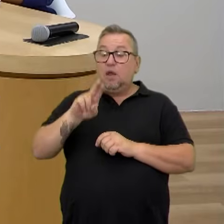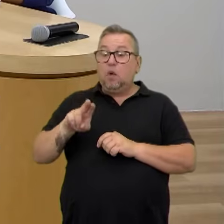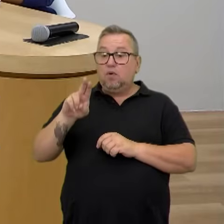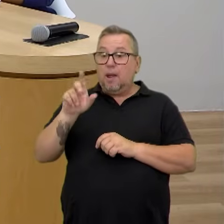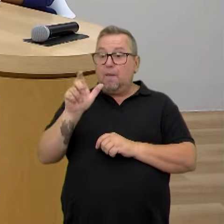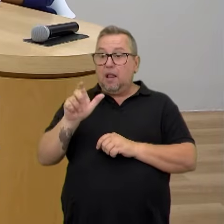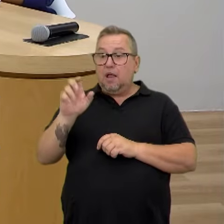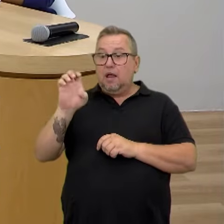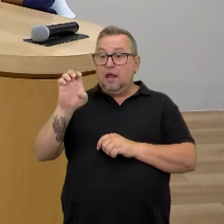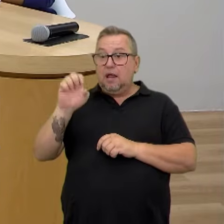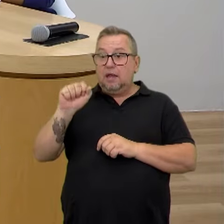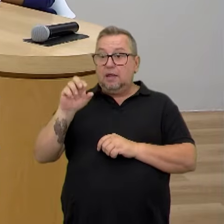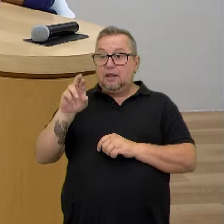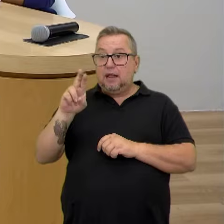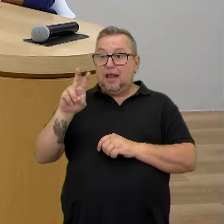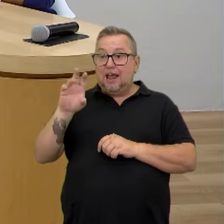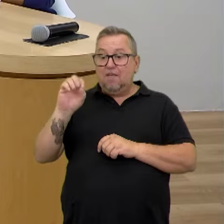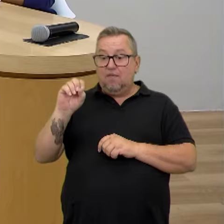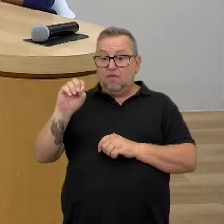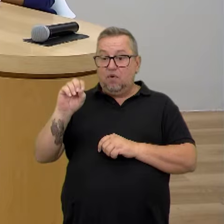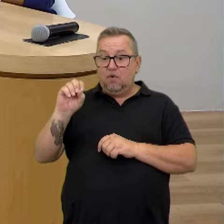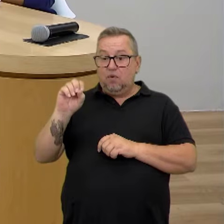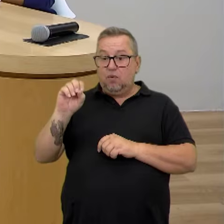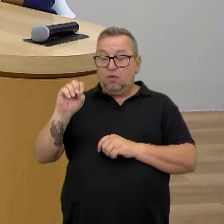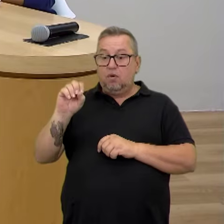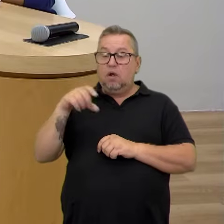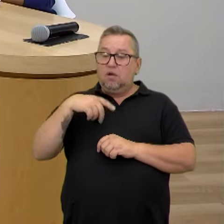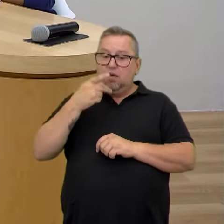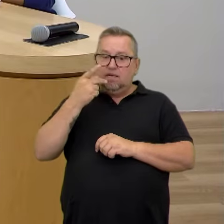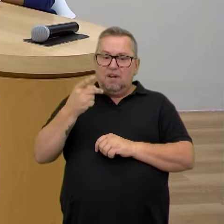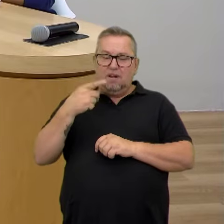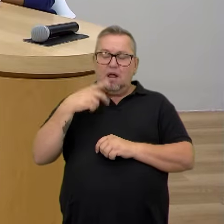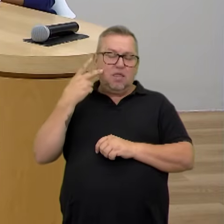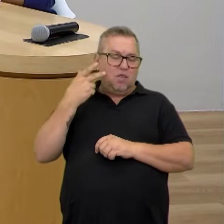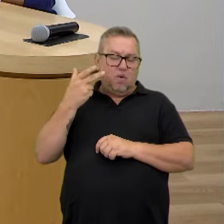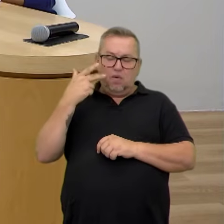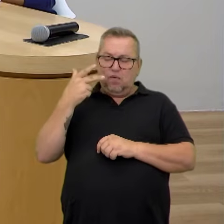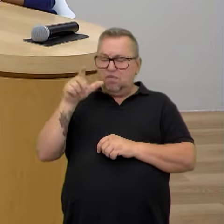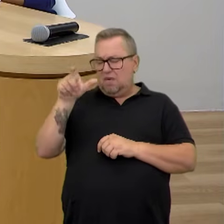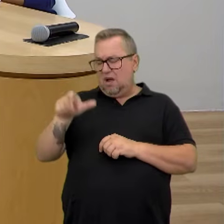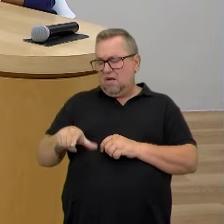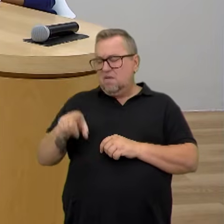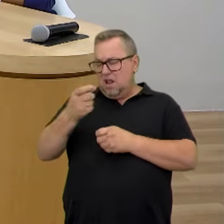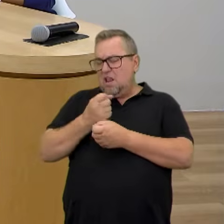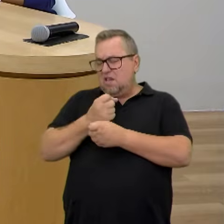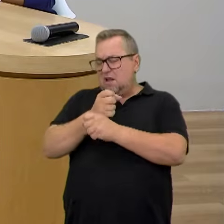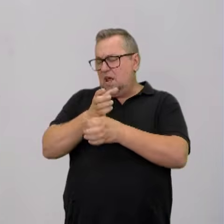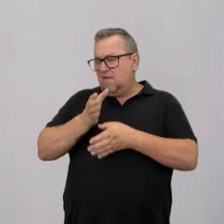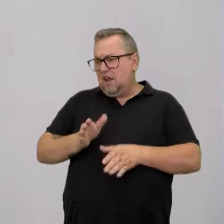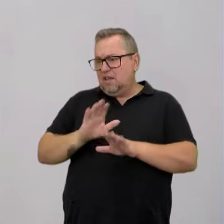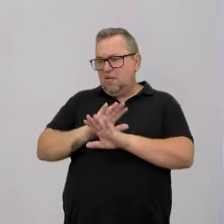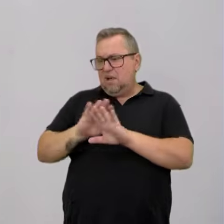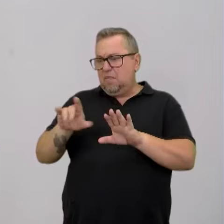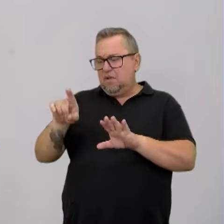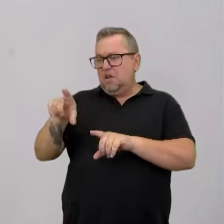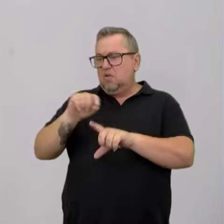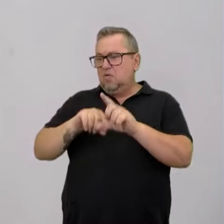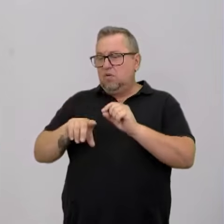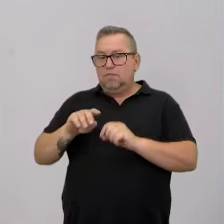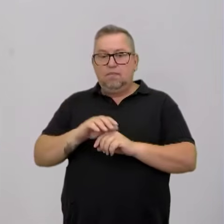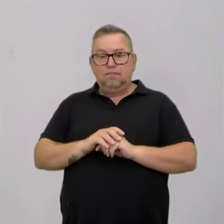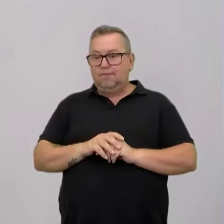tô querendo dizer, é como se eu estivesse dizendo assim que é uma situação normal, que ele nasceu. Normal, isso, que ele nasceu escravo e ponto,